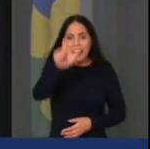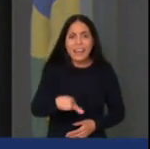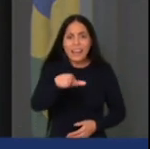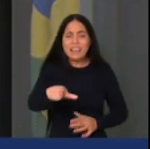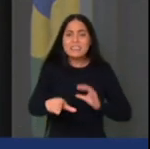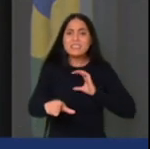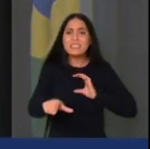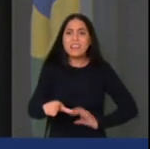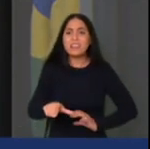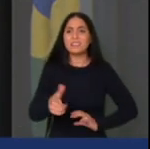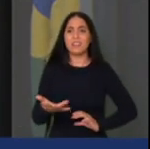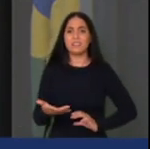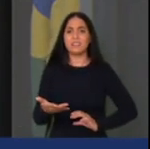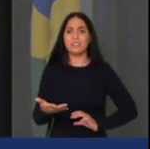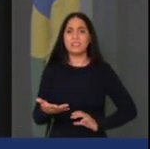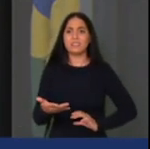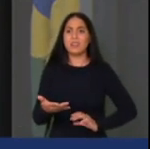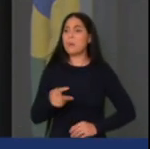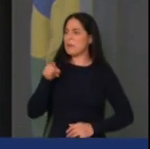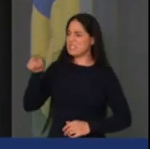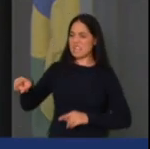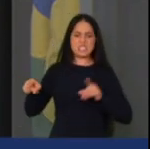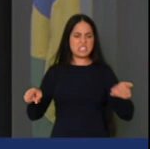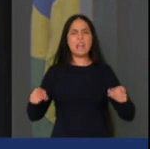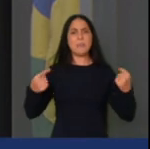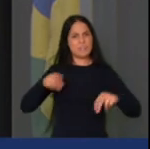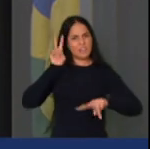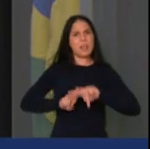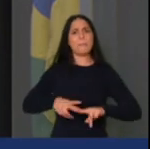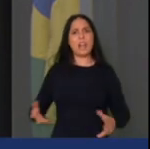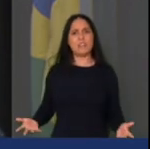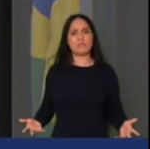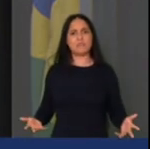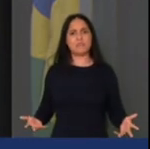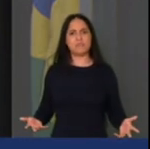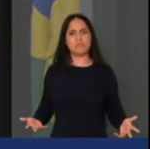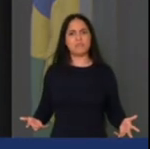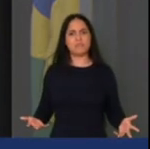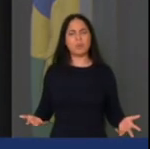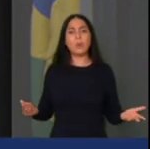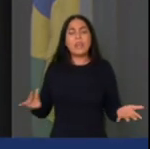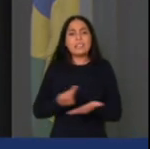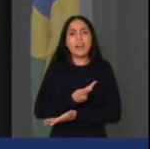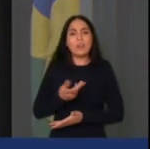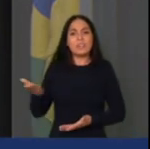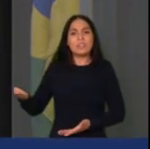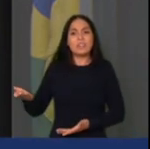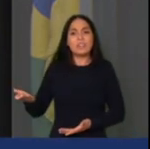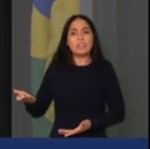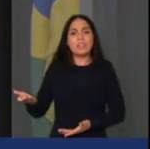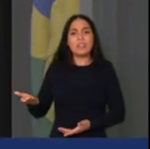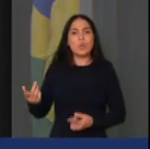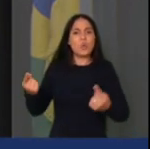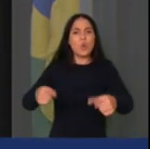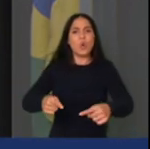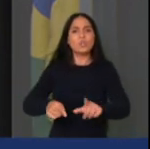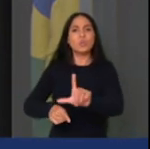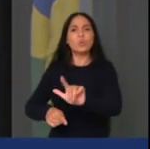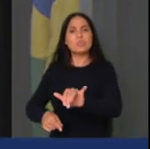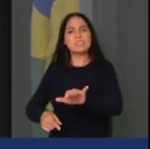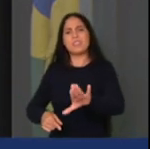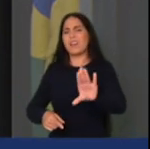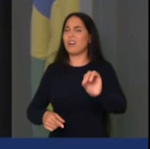não merecia estar lá tinha que tá preso juntar presos estão fazendo com Luciano Hang